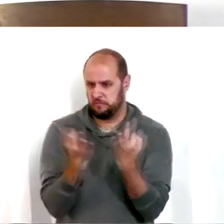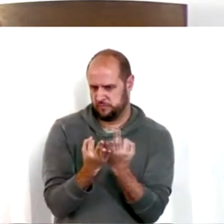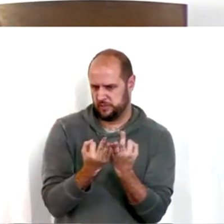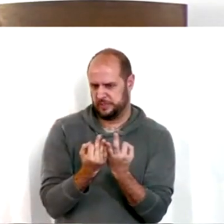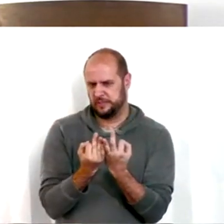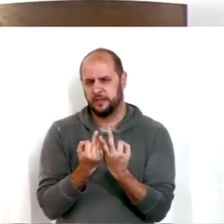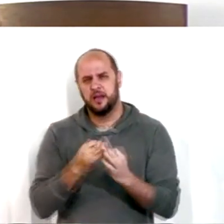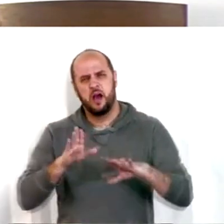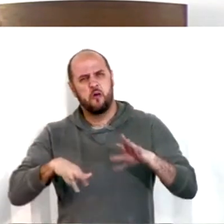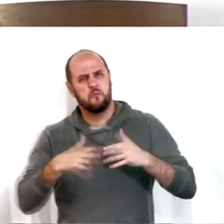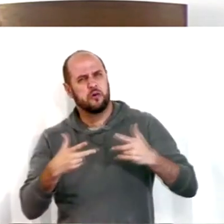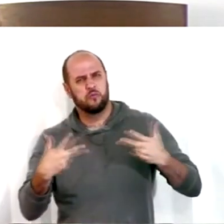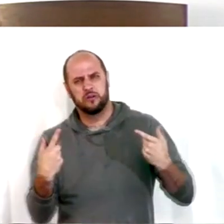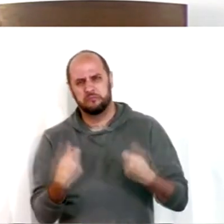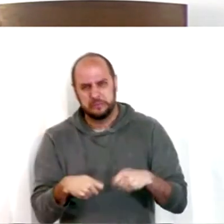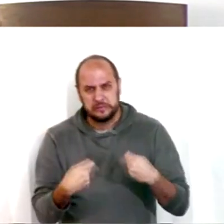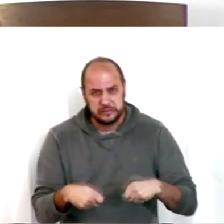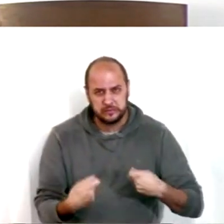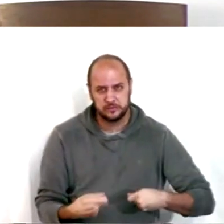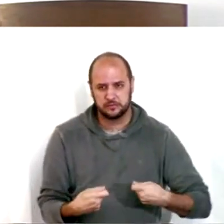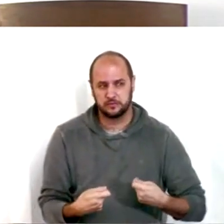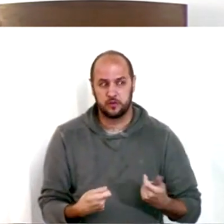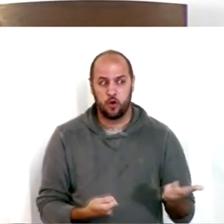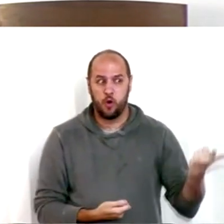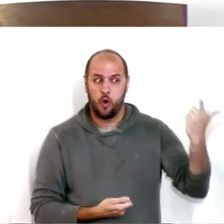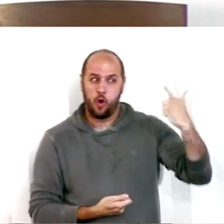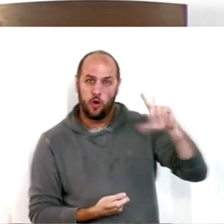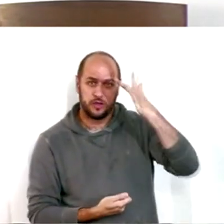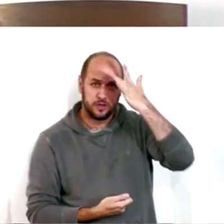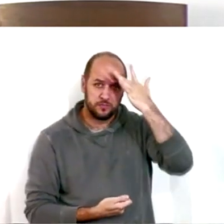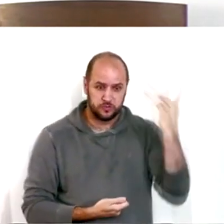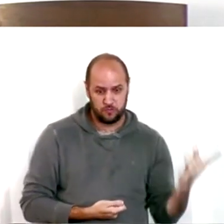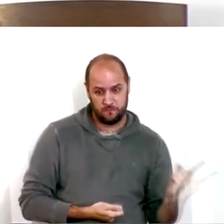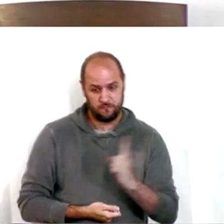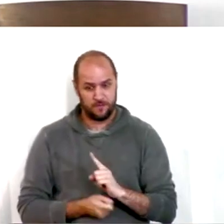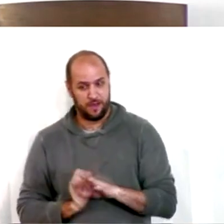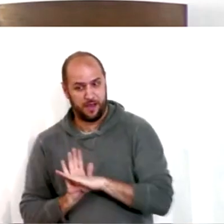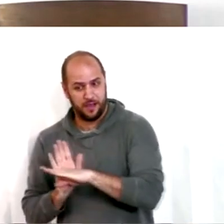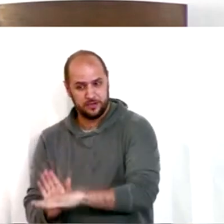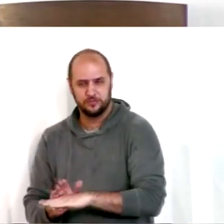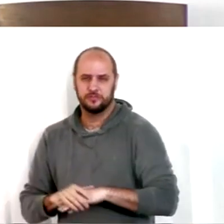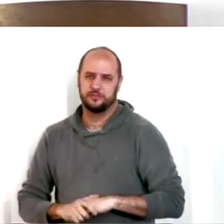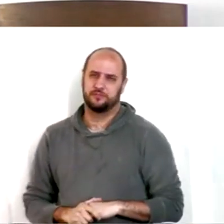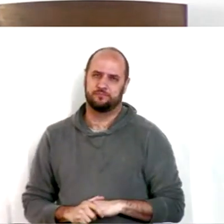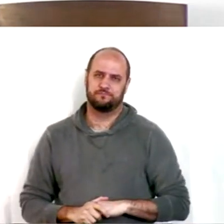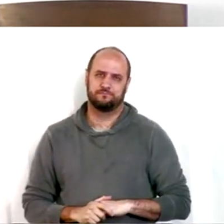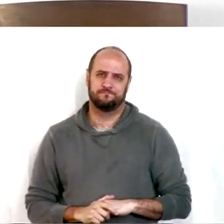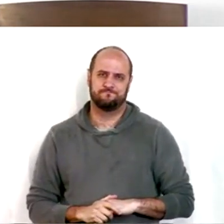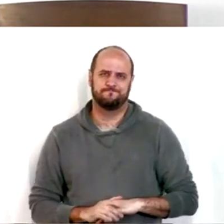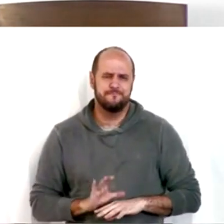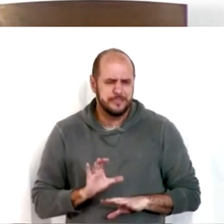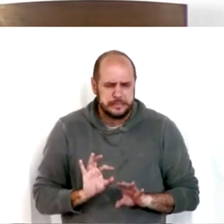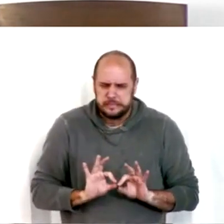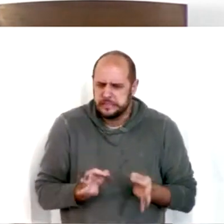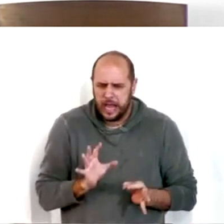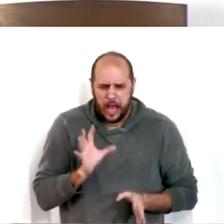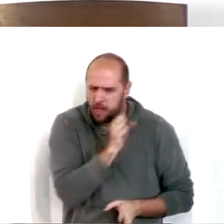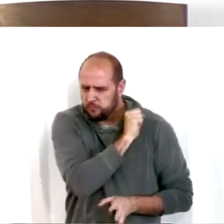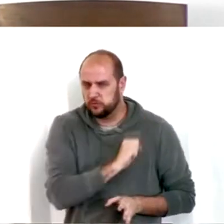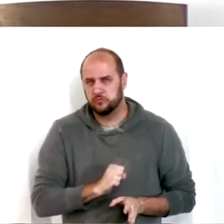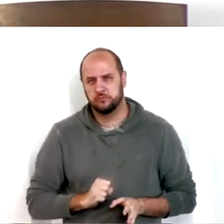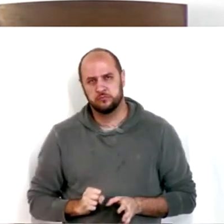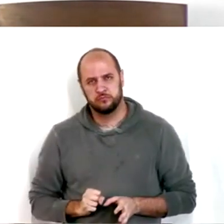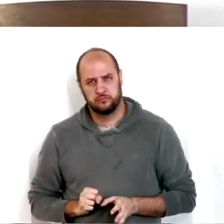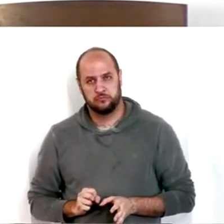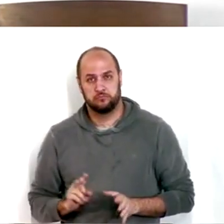de necessidade, um outro familiar deveria ajudá-los automaticamente. Isso